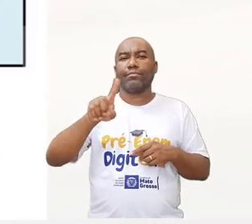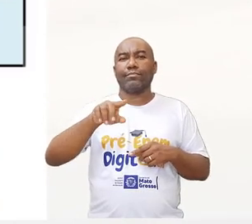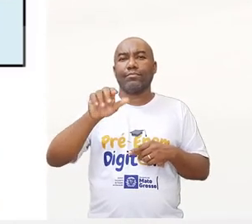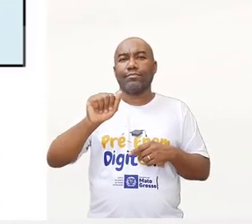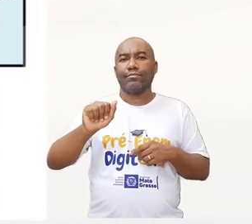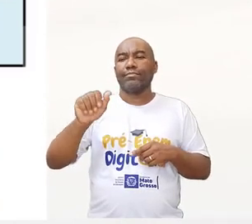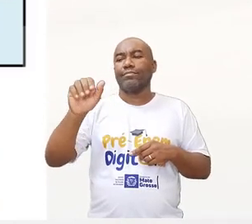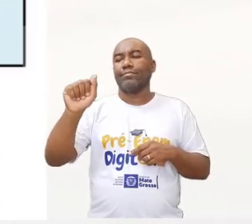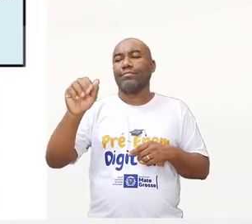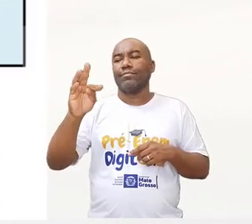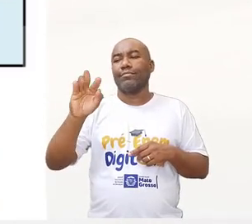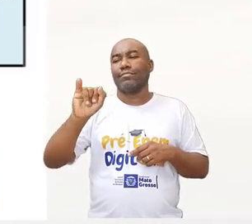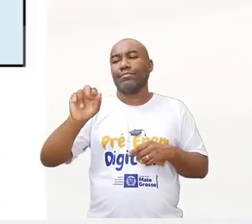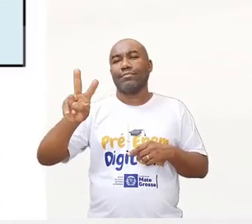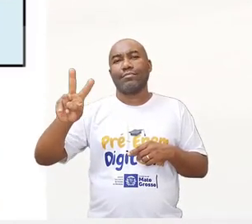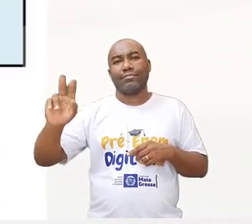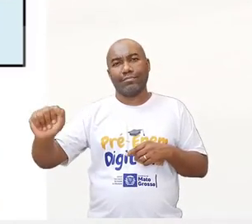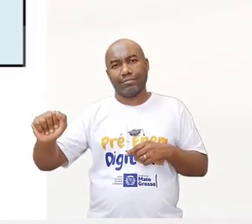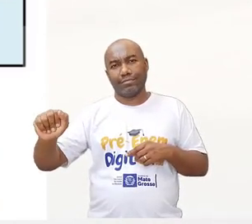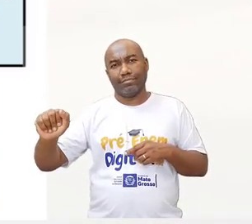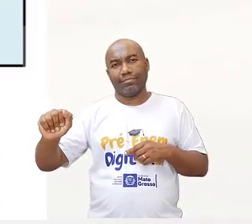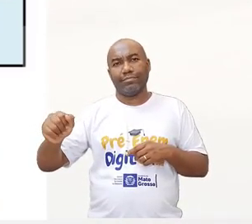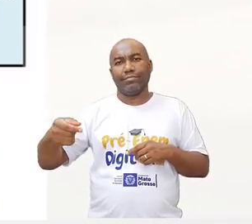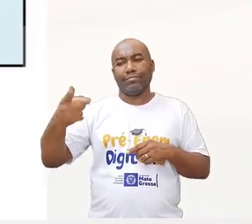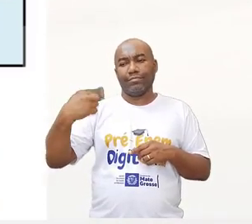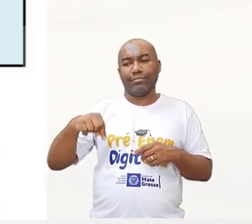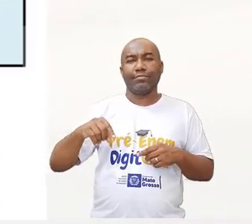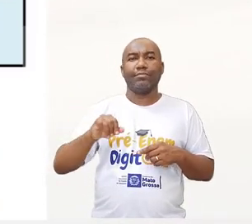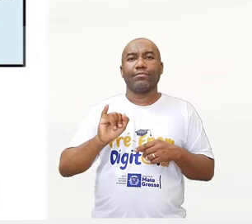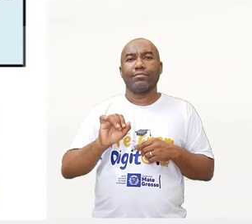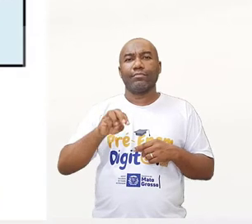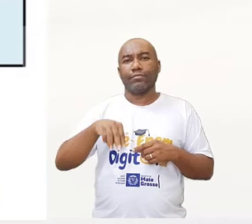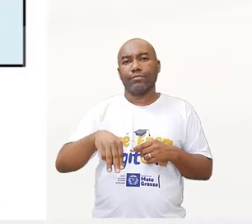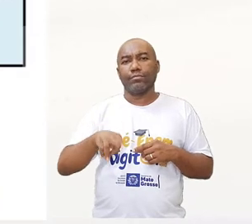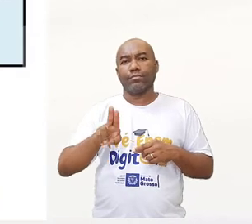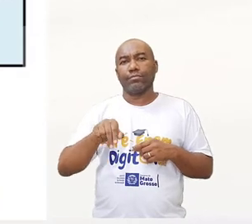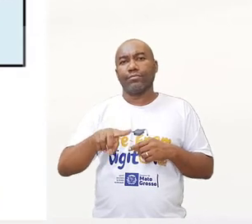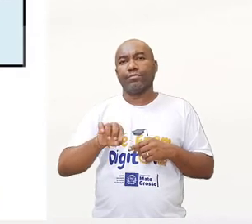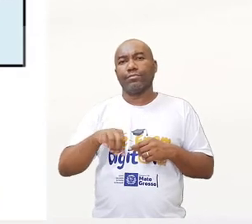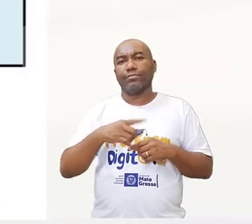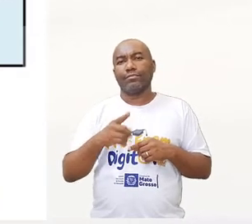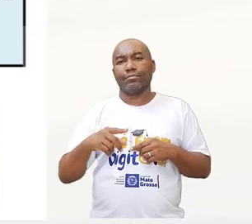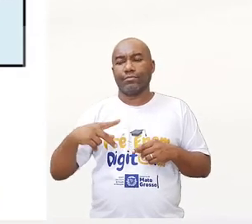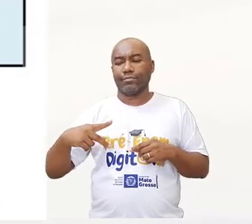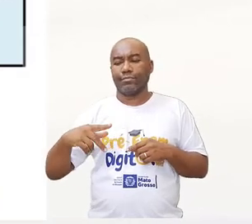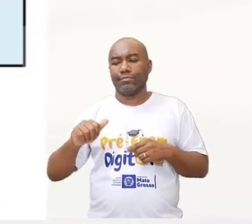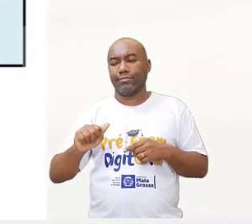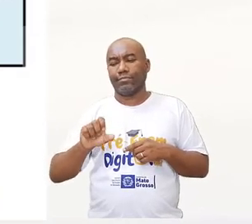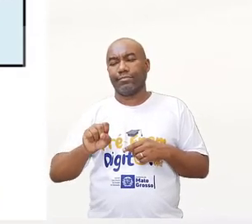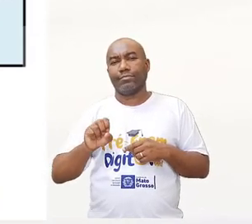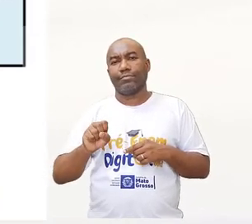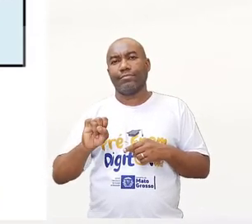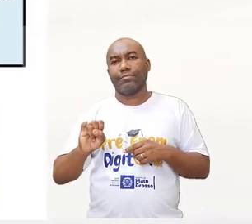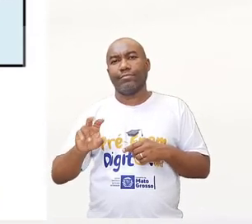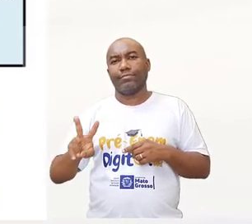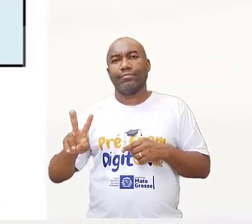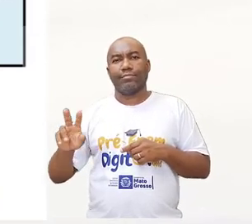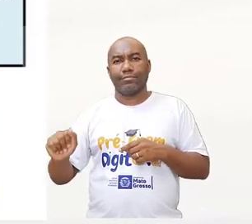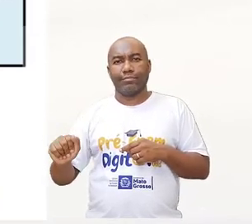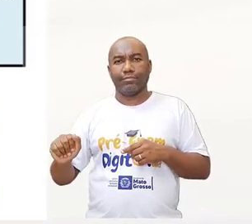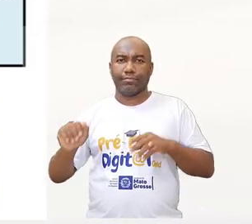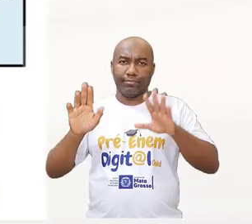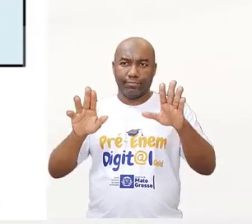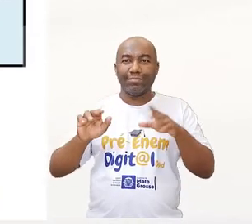ativa e o que é uma imunização passiva? Bom, os dois nomes são muito fáceis de serem entendidos.